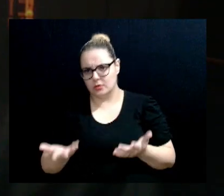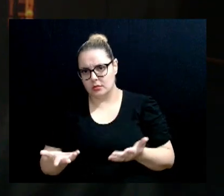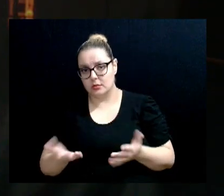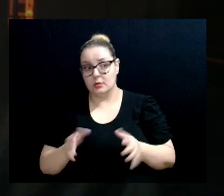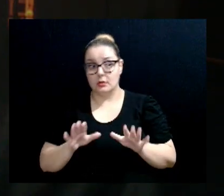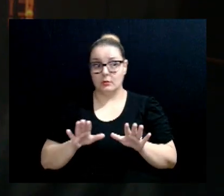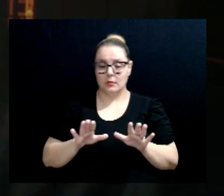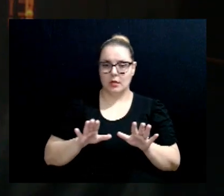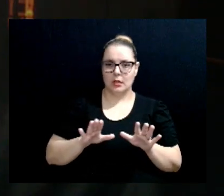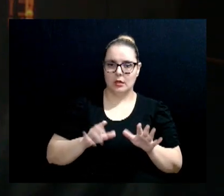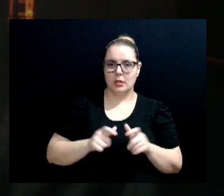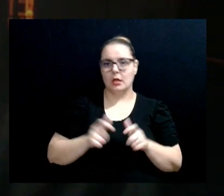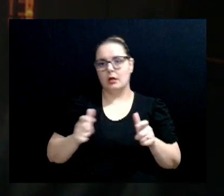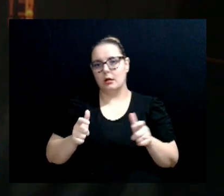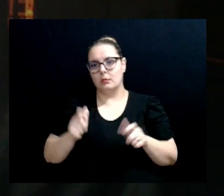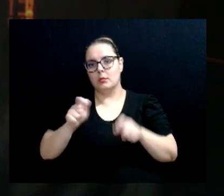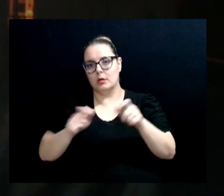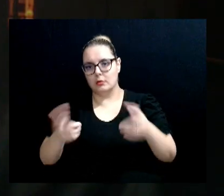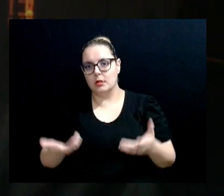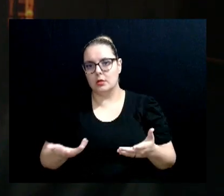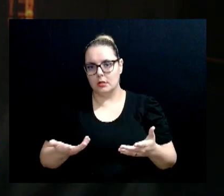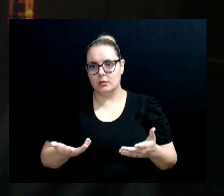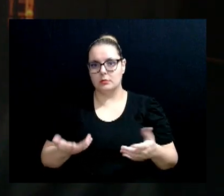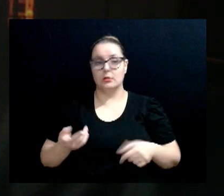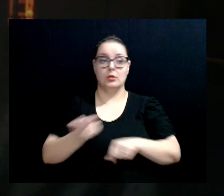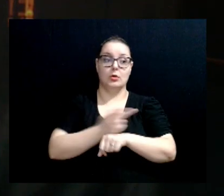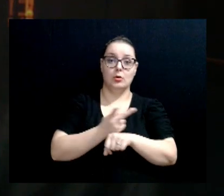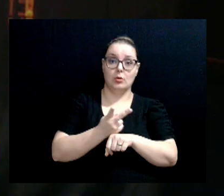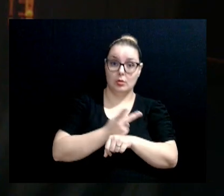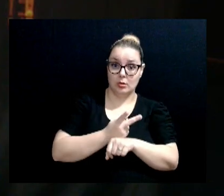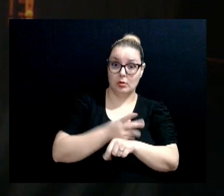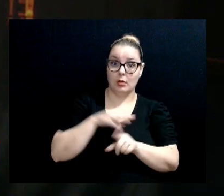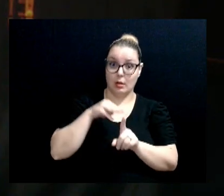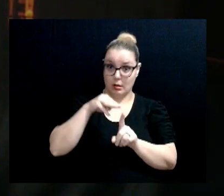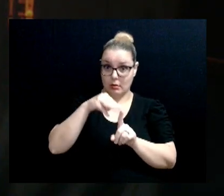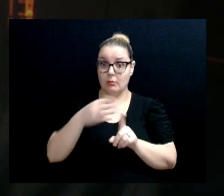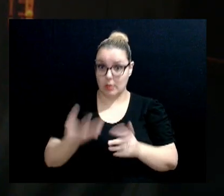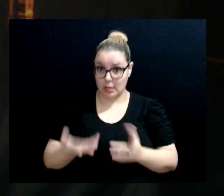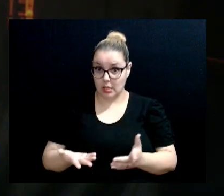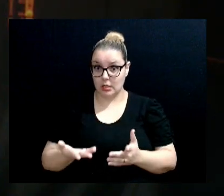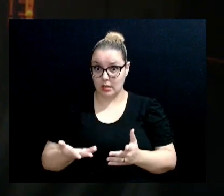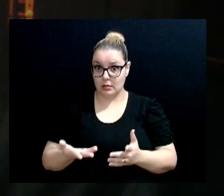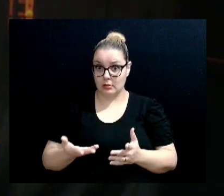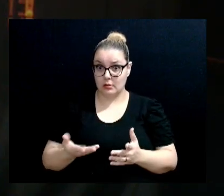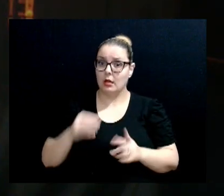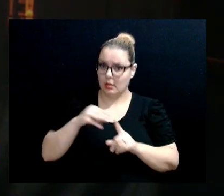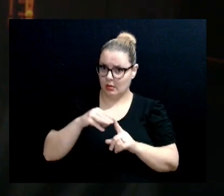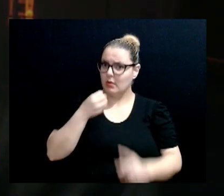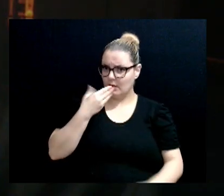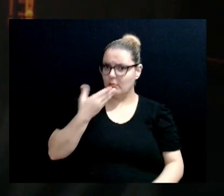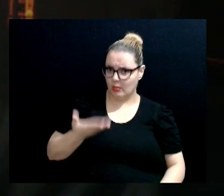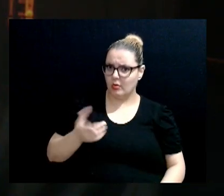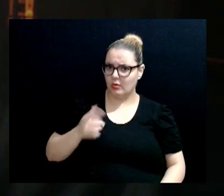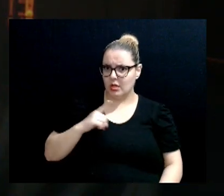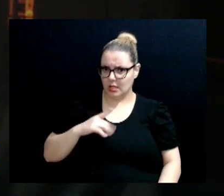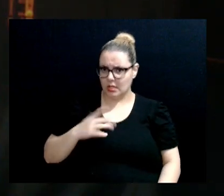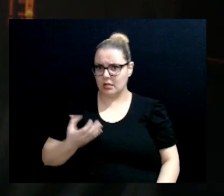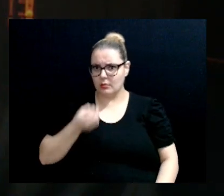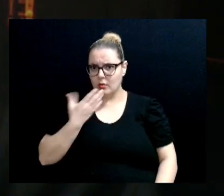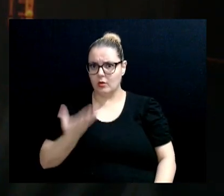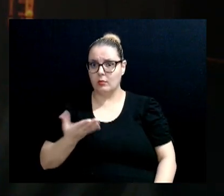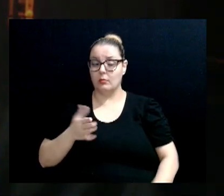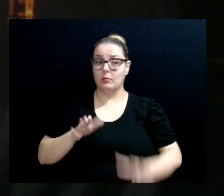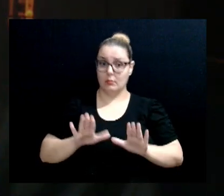das pessoas que estão em busca de metas, né? A meta é bom a gente ter metas na vida, mas metas